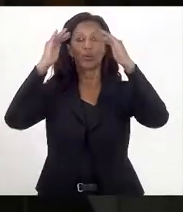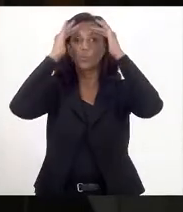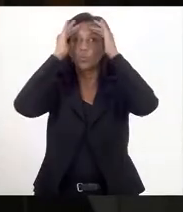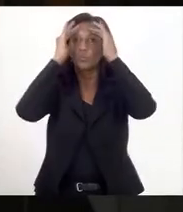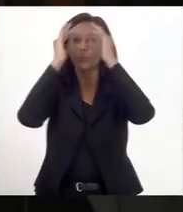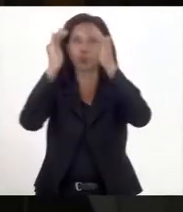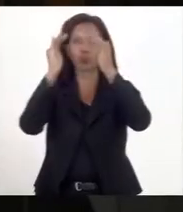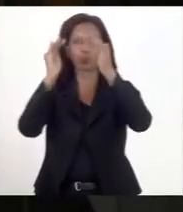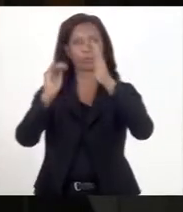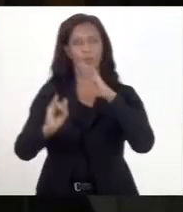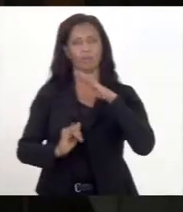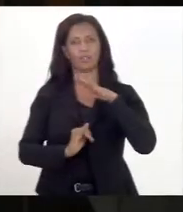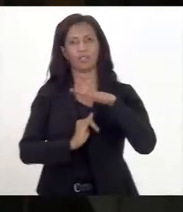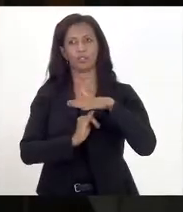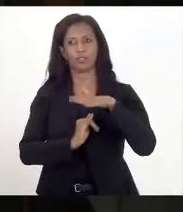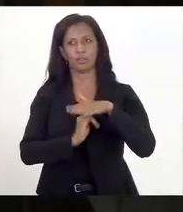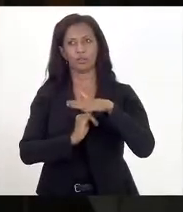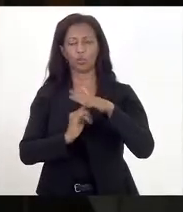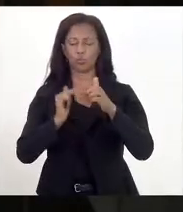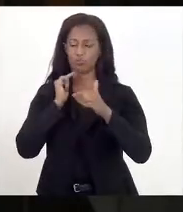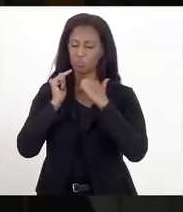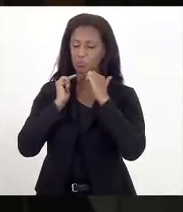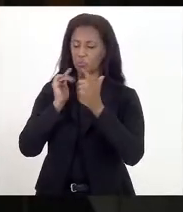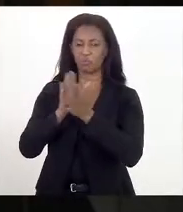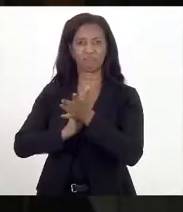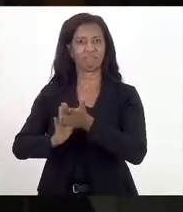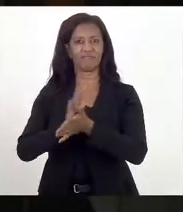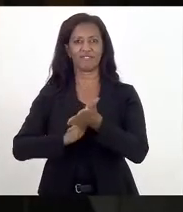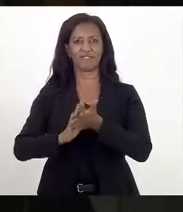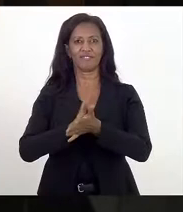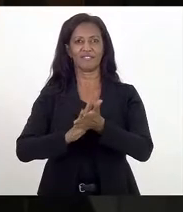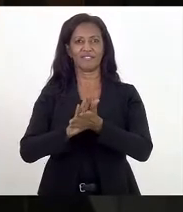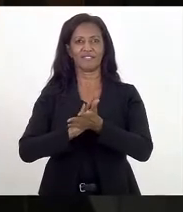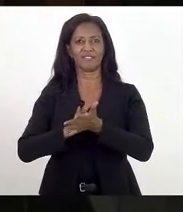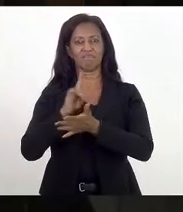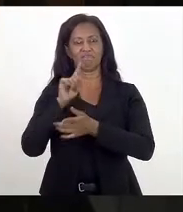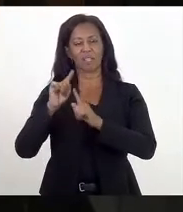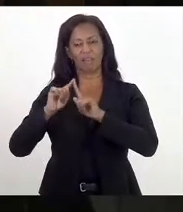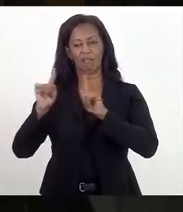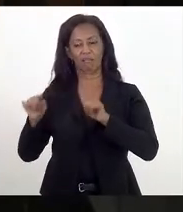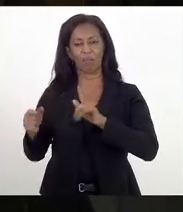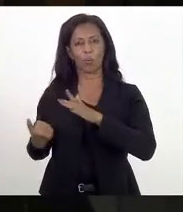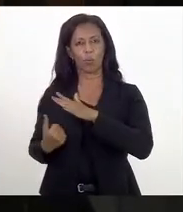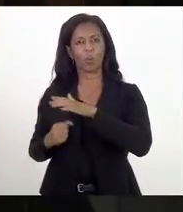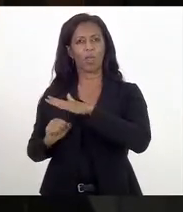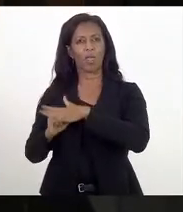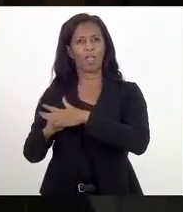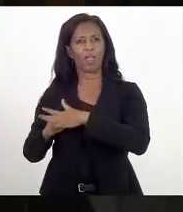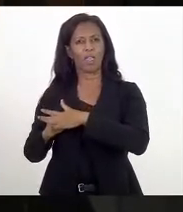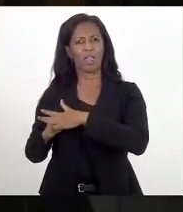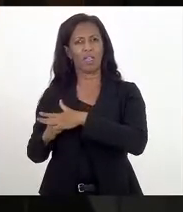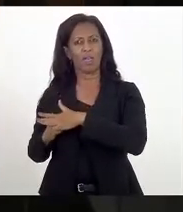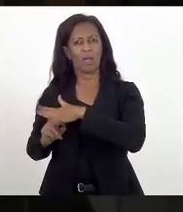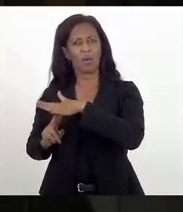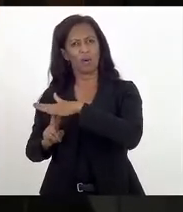por essa instituição, sem dúvida nenhuma, é um alicerce da democracia. falo como